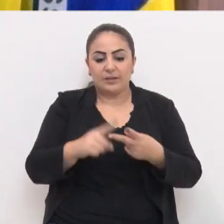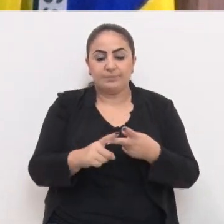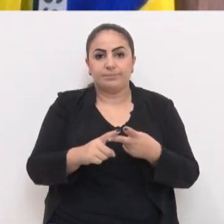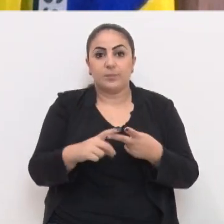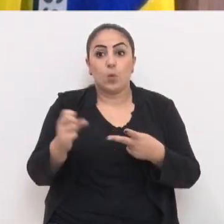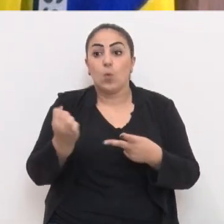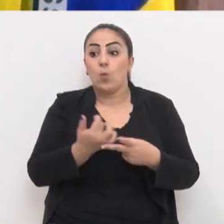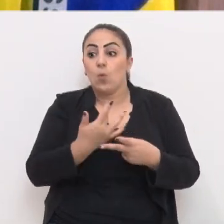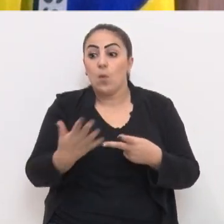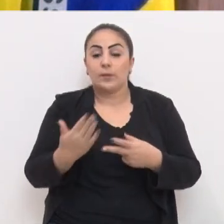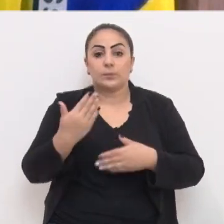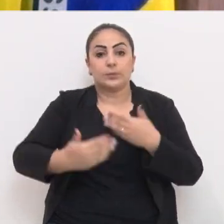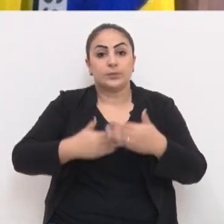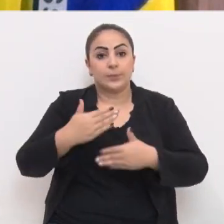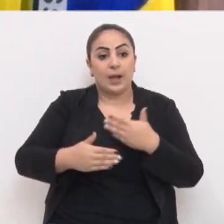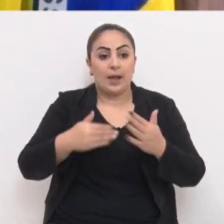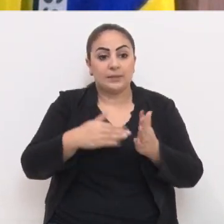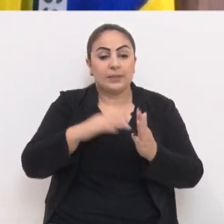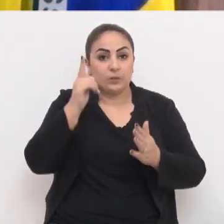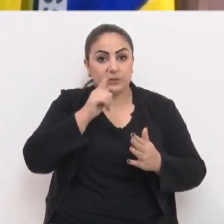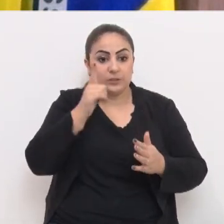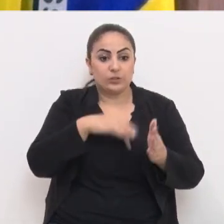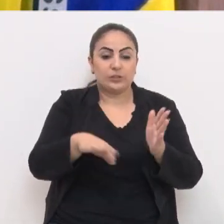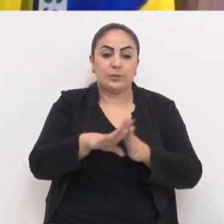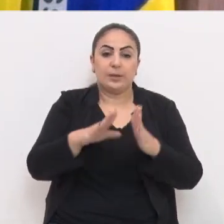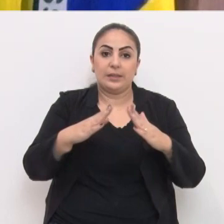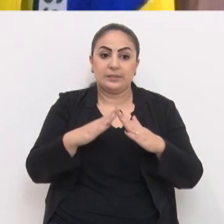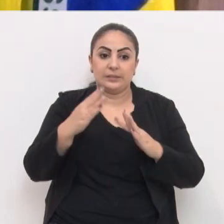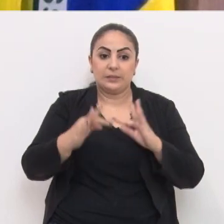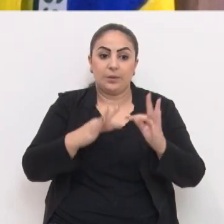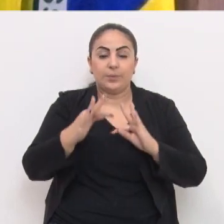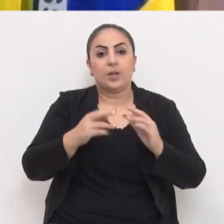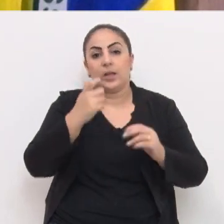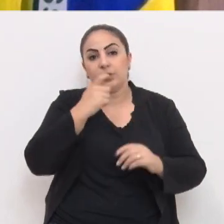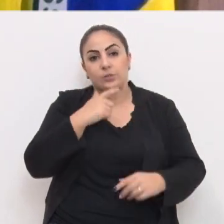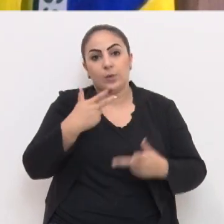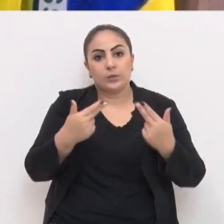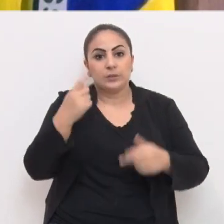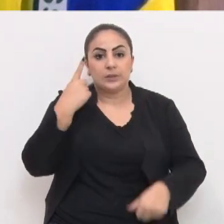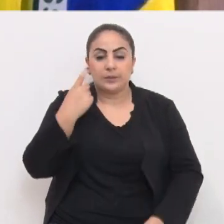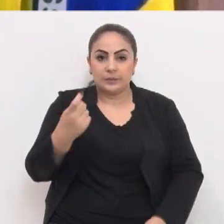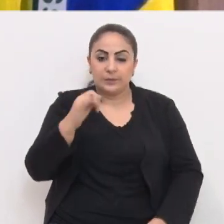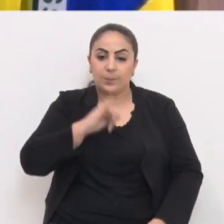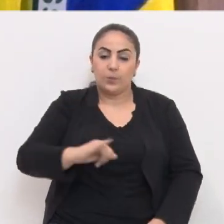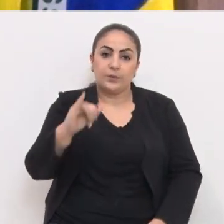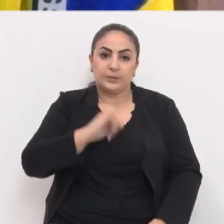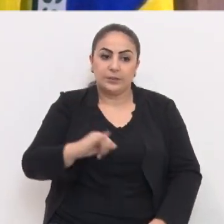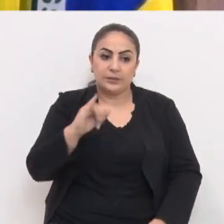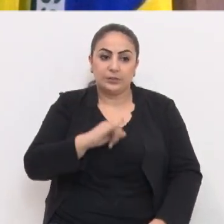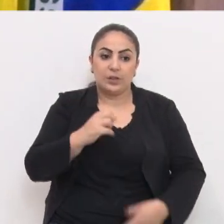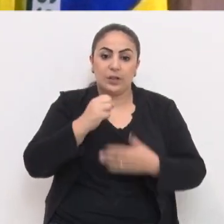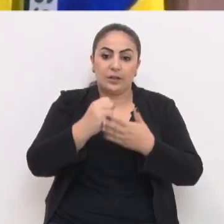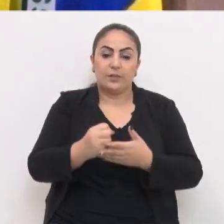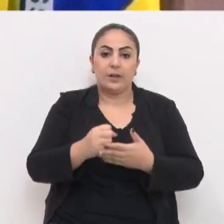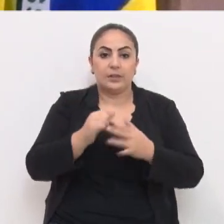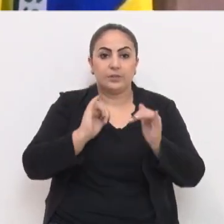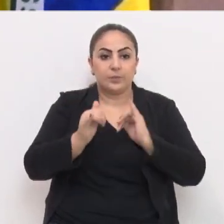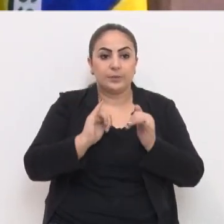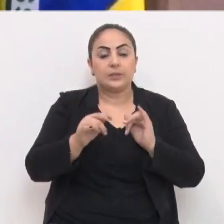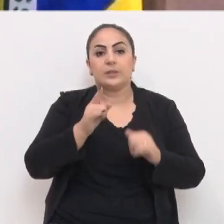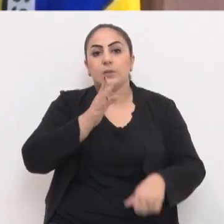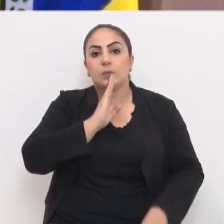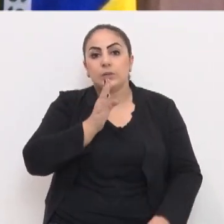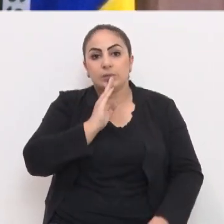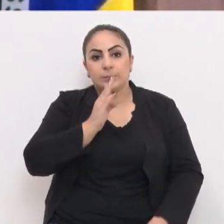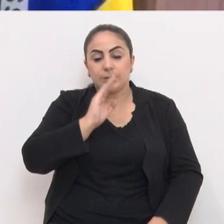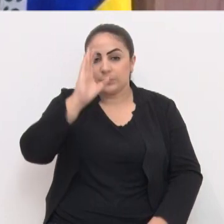vagas, sobre quais os procedimentos até chegar numa casa terapêutica. Enfim, eu acho que é um fórum super importante, levar a informação, levar